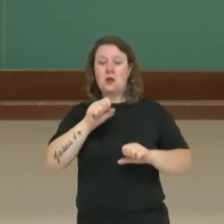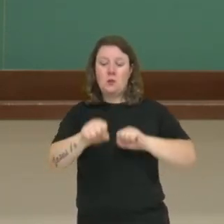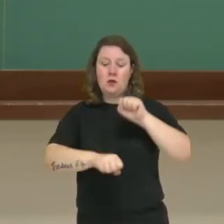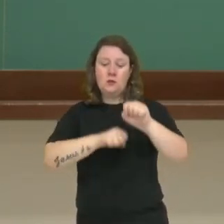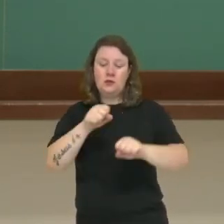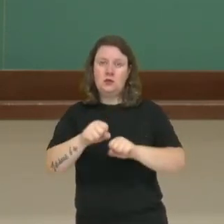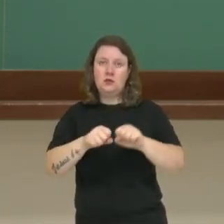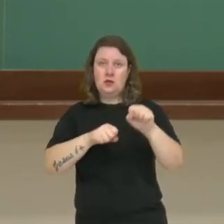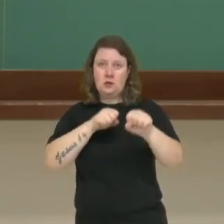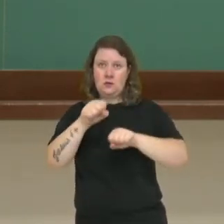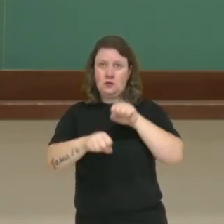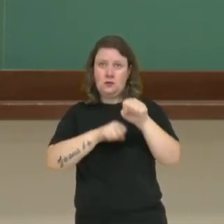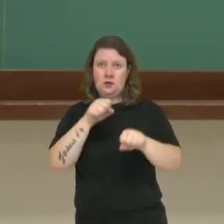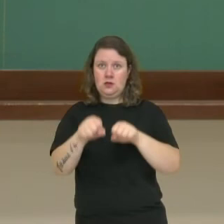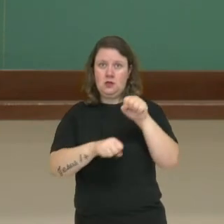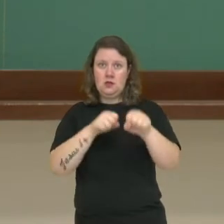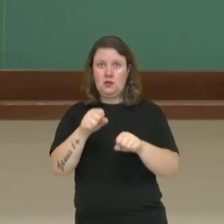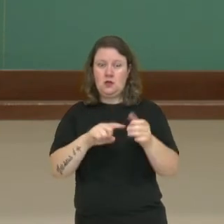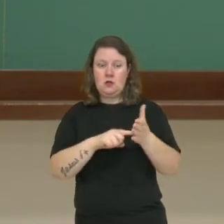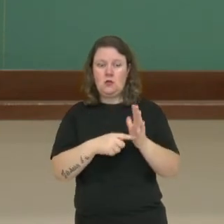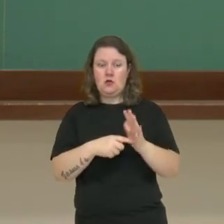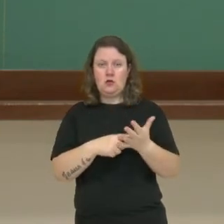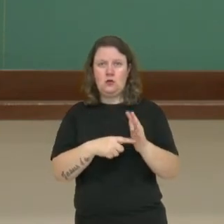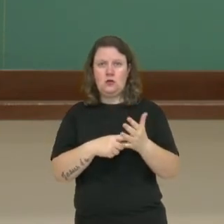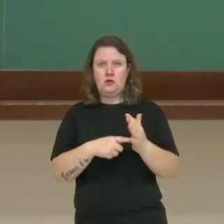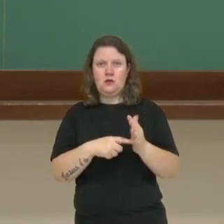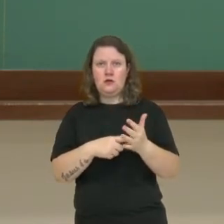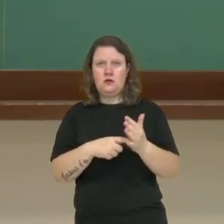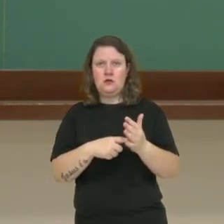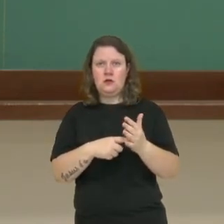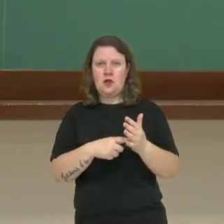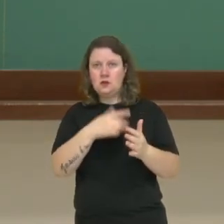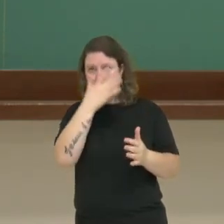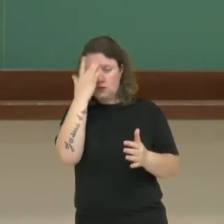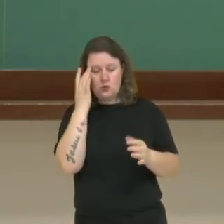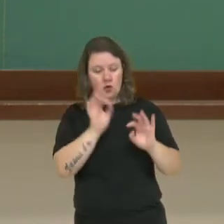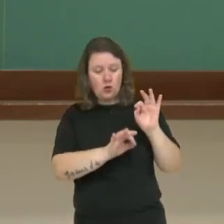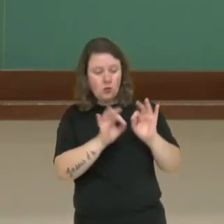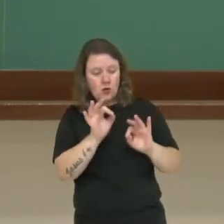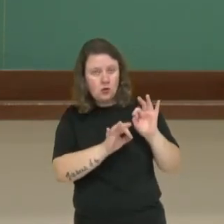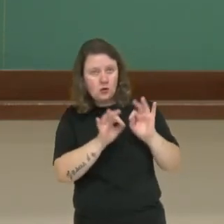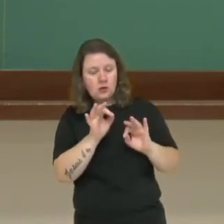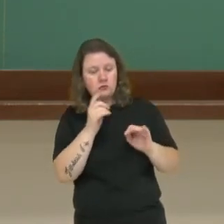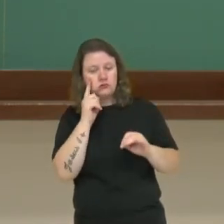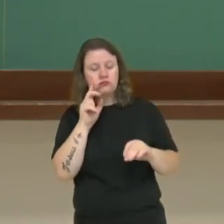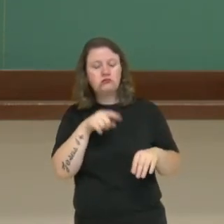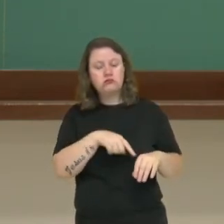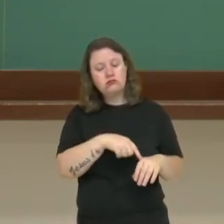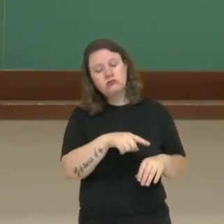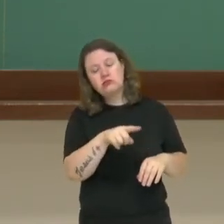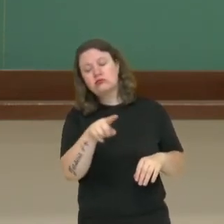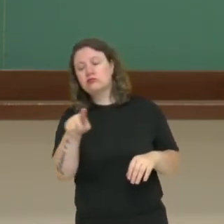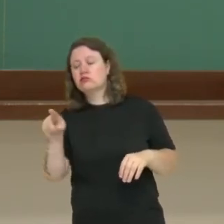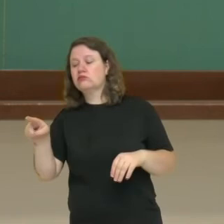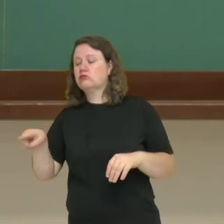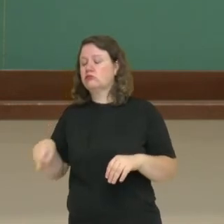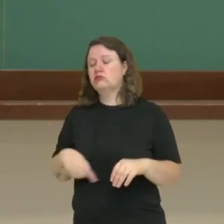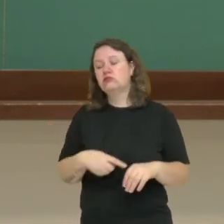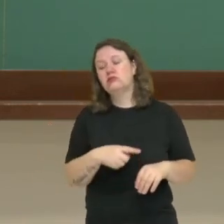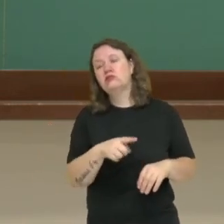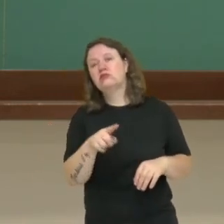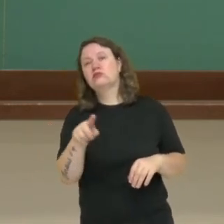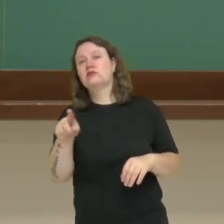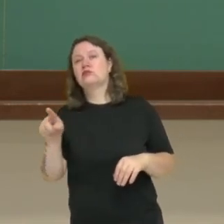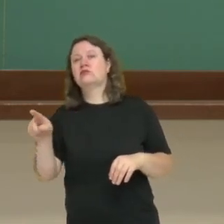organização da competição. Então, essa bicicleta motorizada, ela começa a dar umas voltas e eles